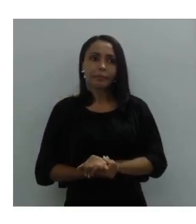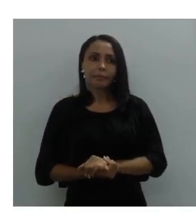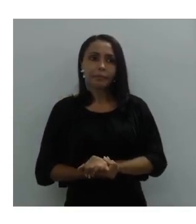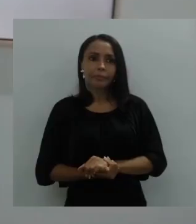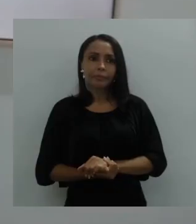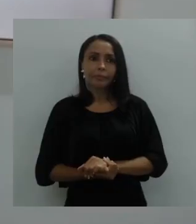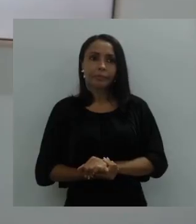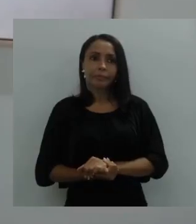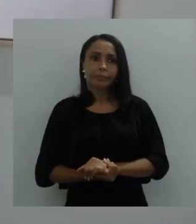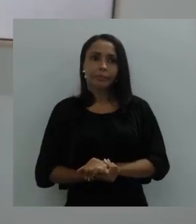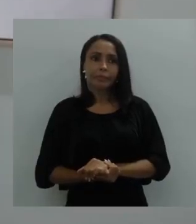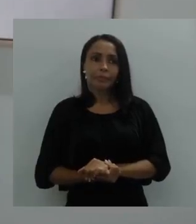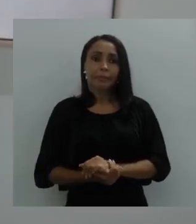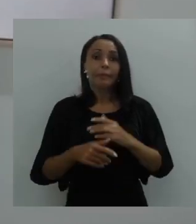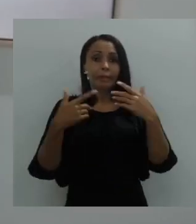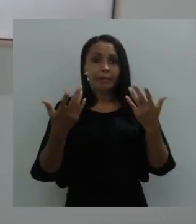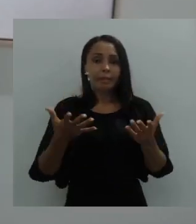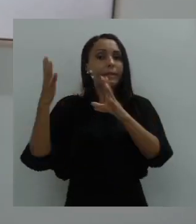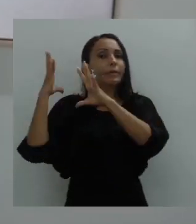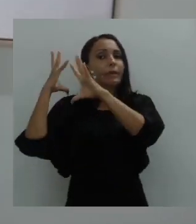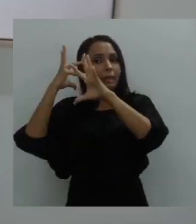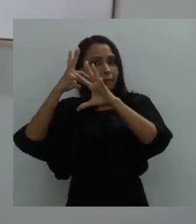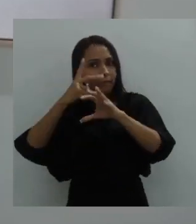Então, veja lá, vamos recapitular, né?